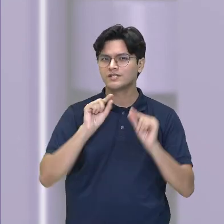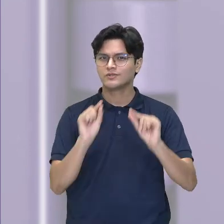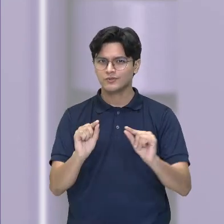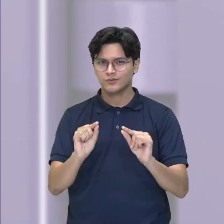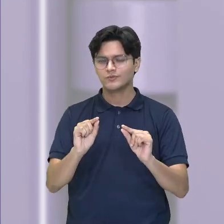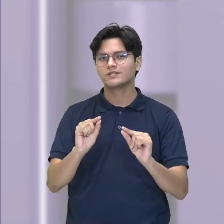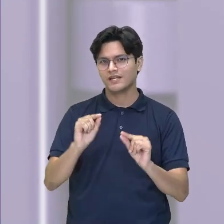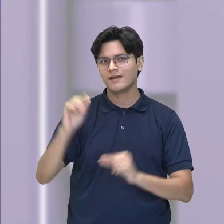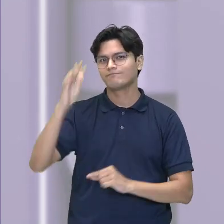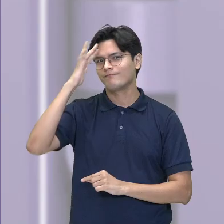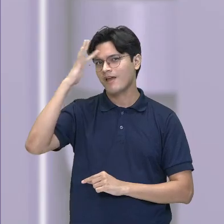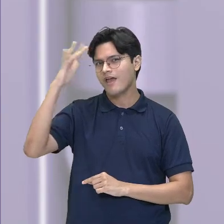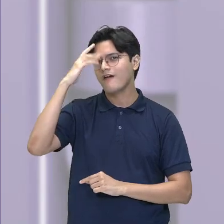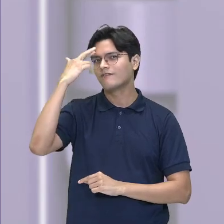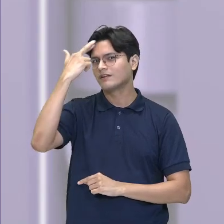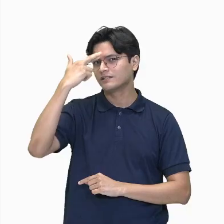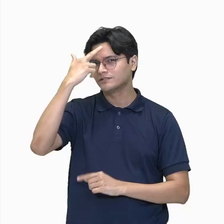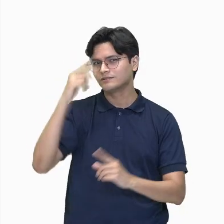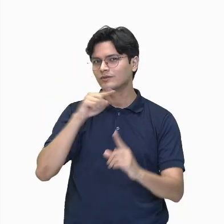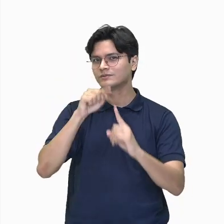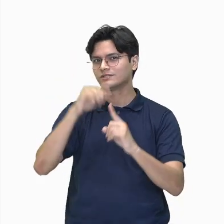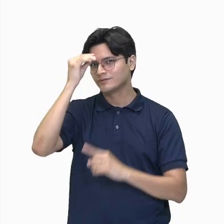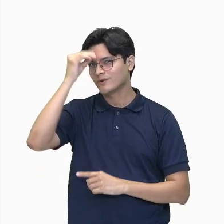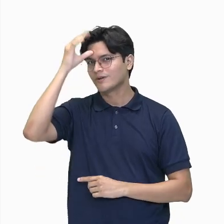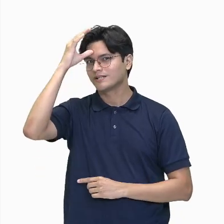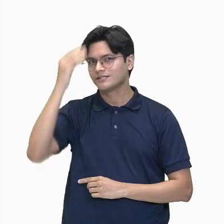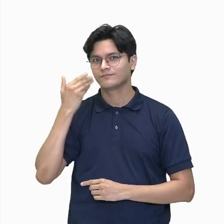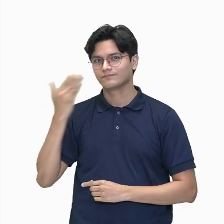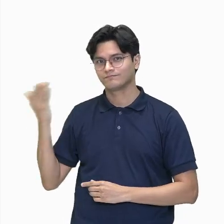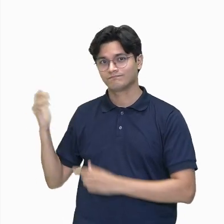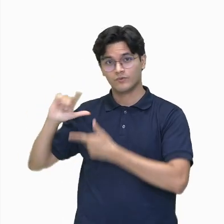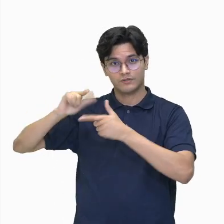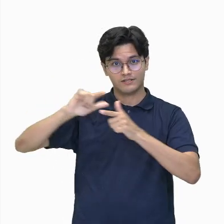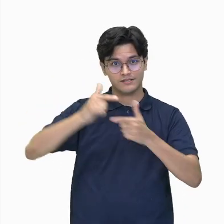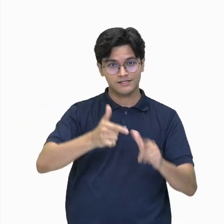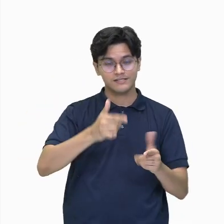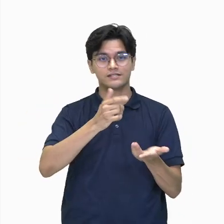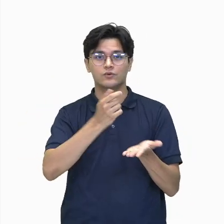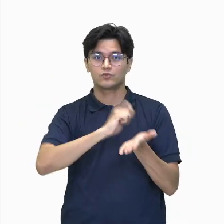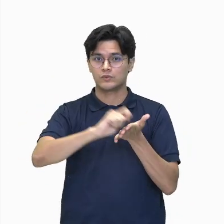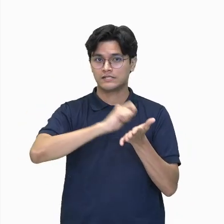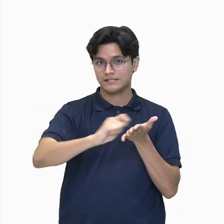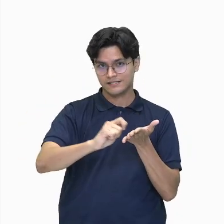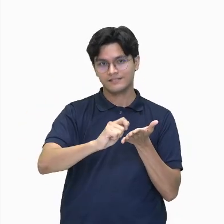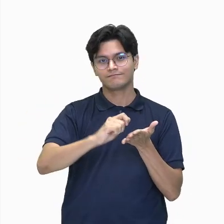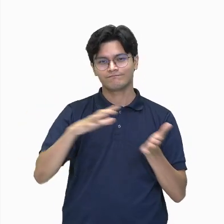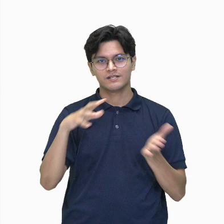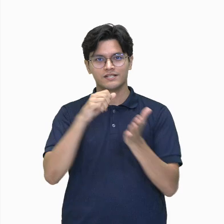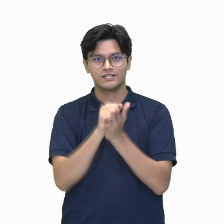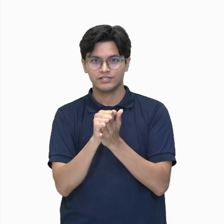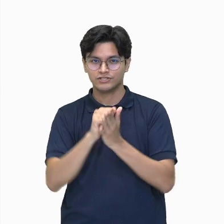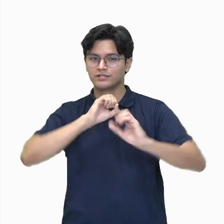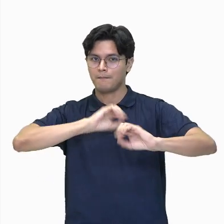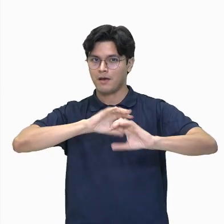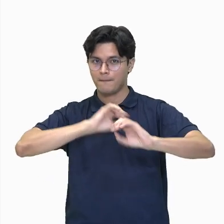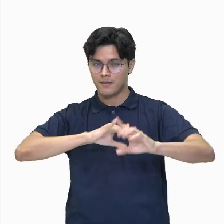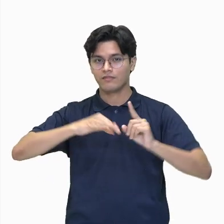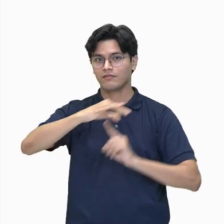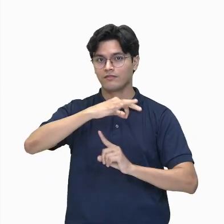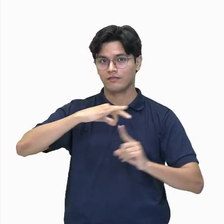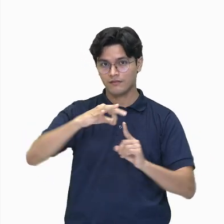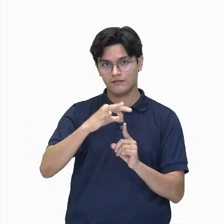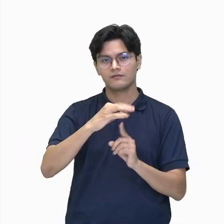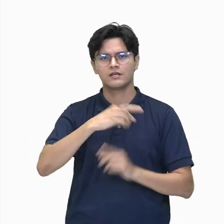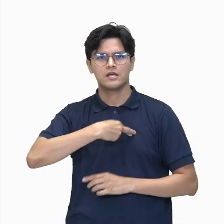refletirmos o seguinte objeto de conhecimento: tradição escrita, registro dos ensinamentos sagrados das diferentes